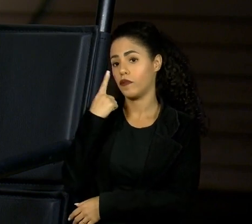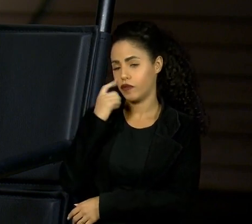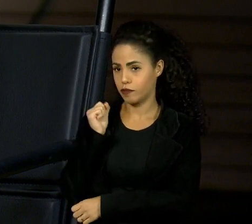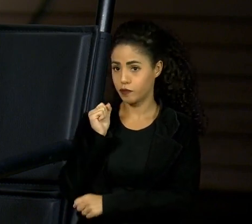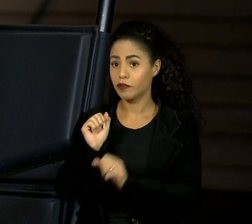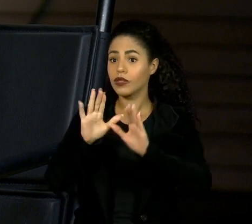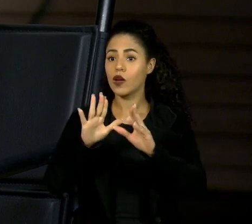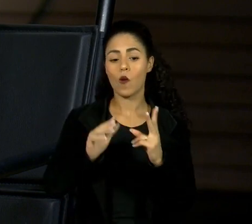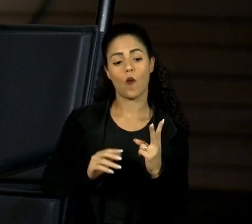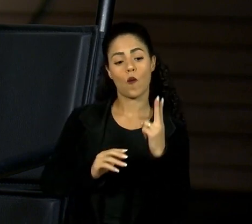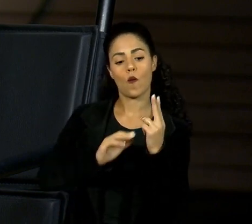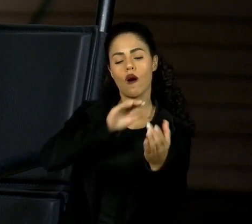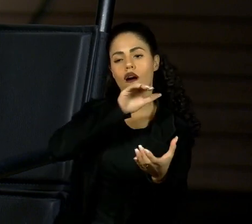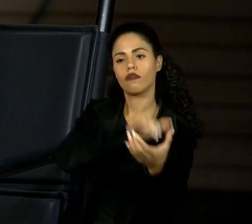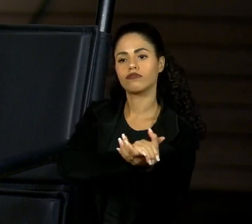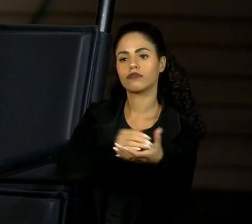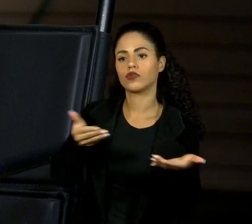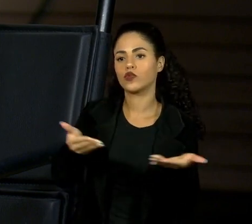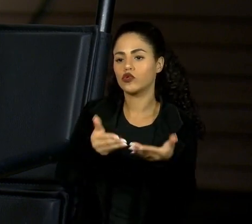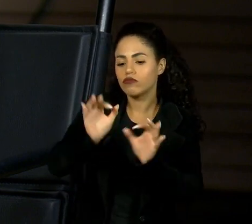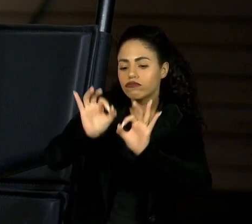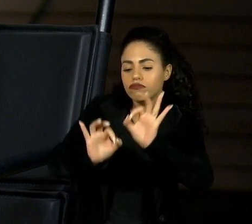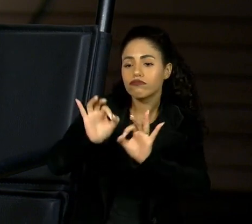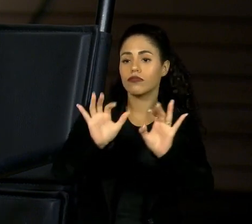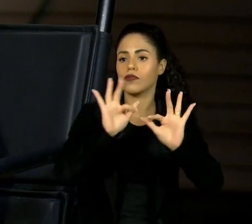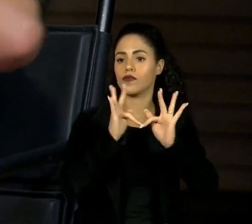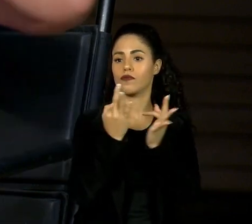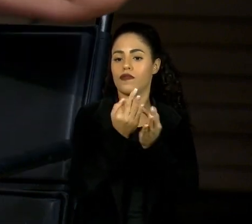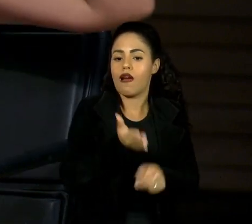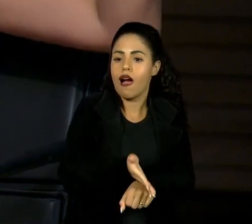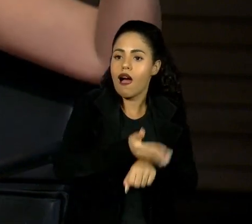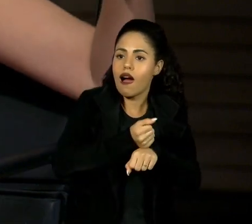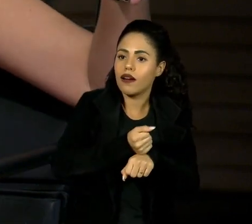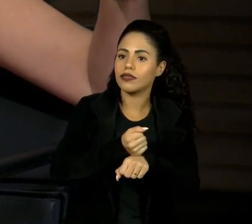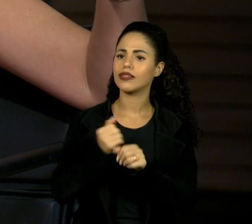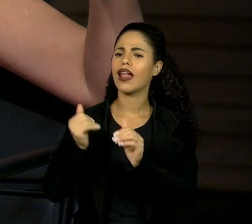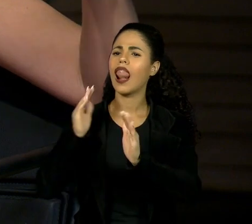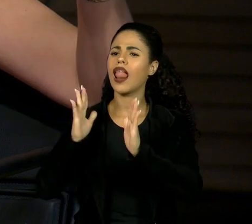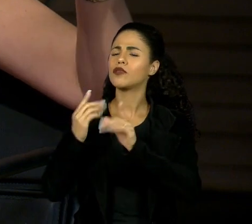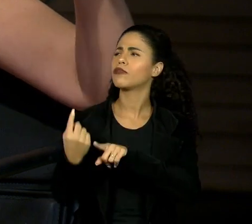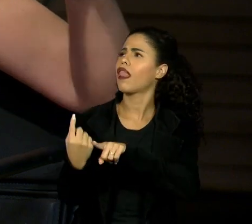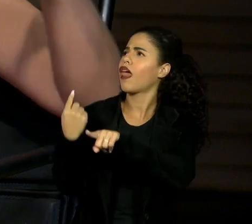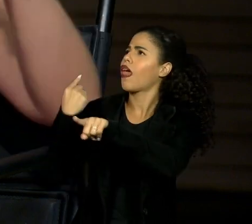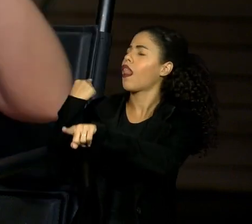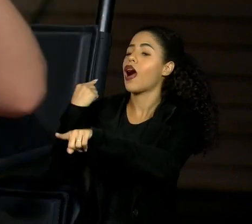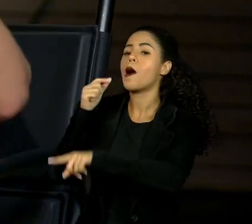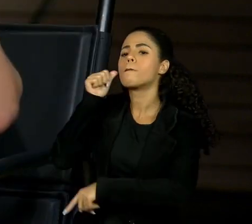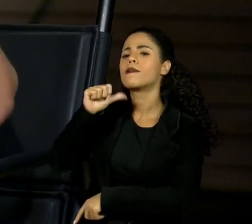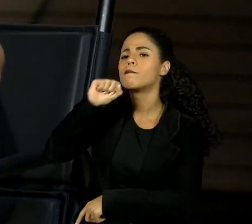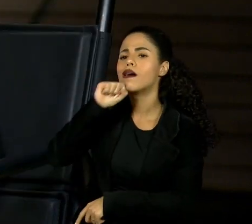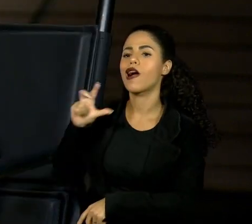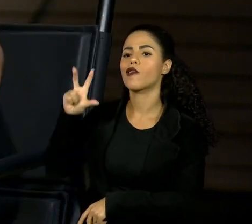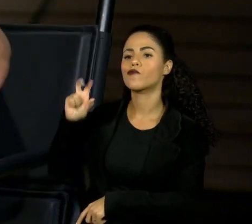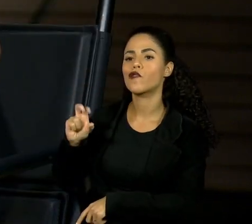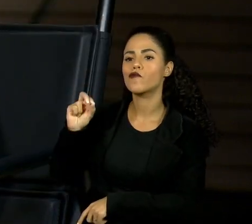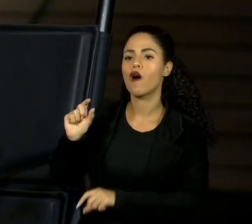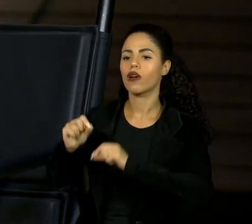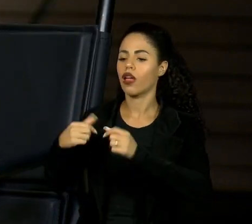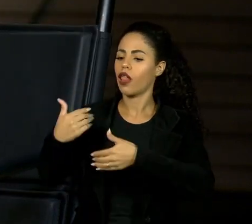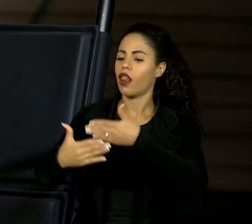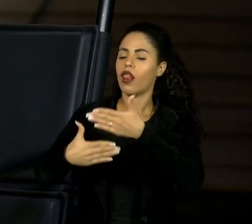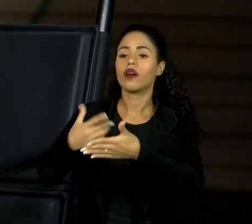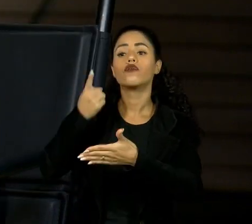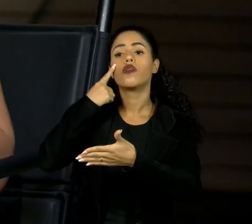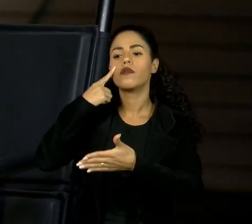todo casal, e hoje em dia isso faz parte do planejamento familiar, que na época das nossas mães e avós era de poder postergar e